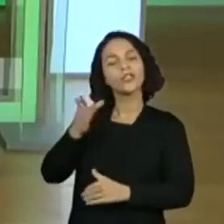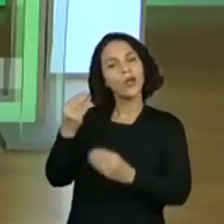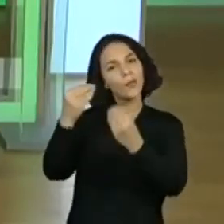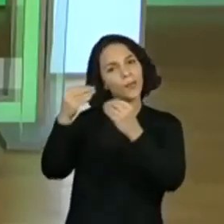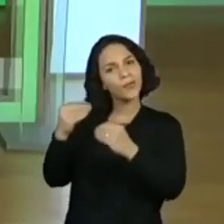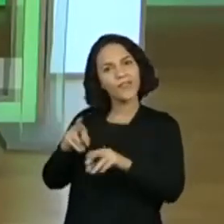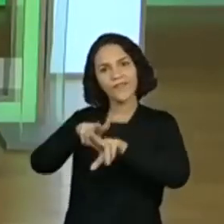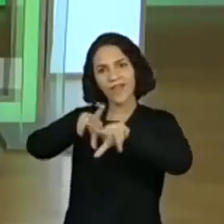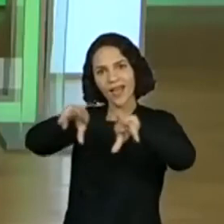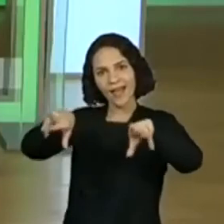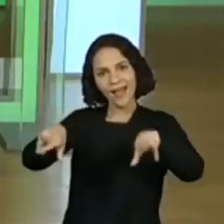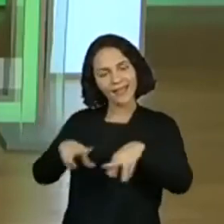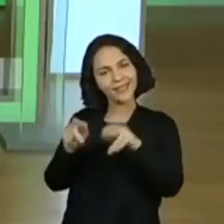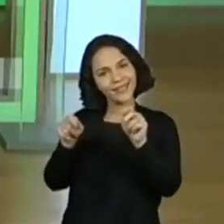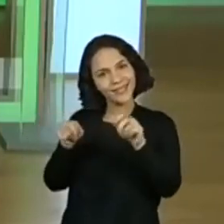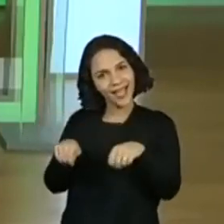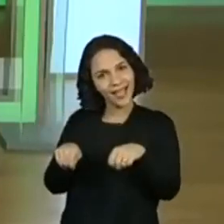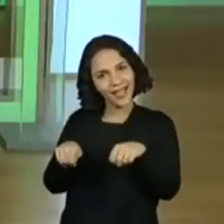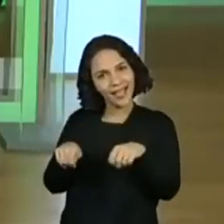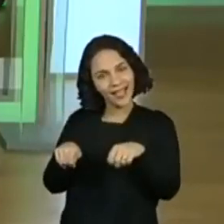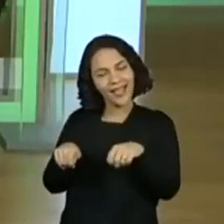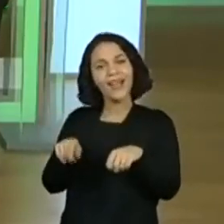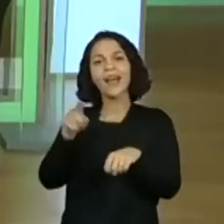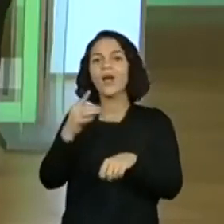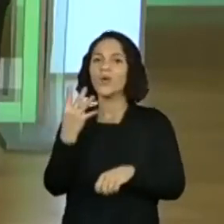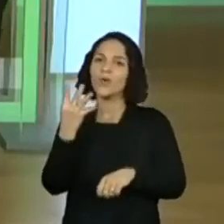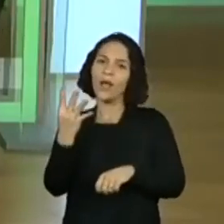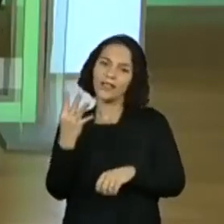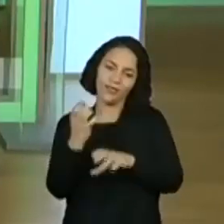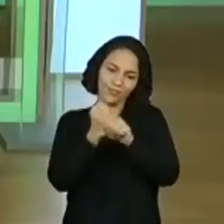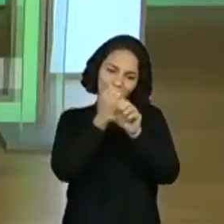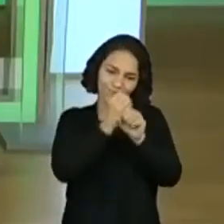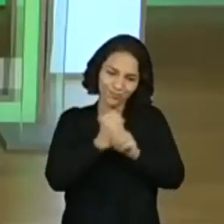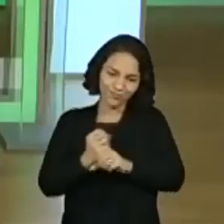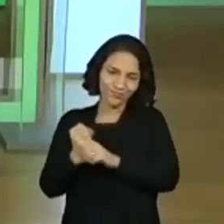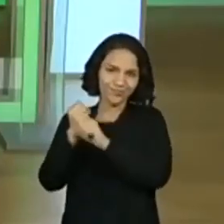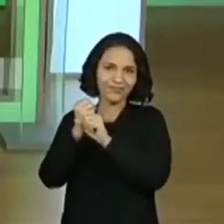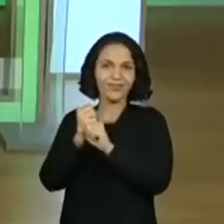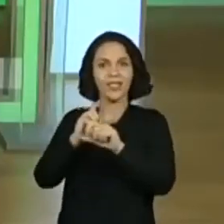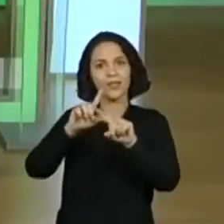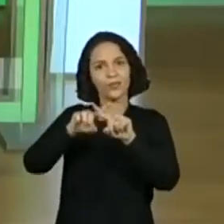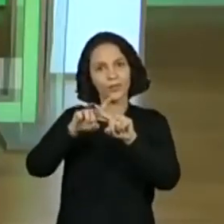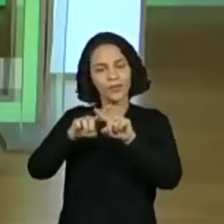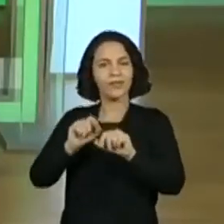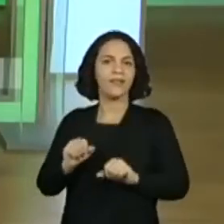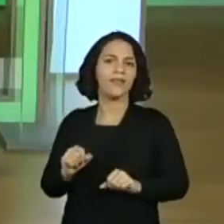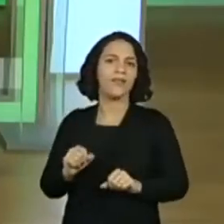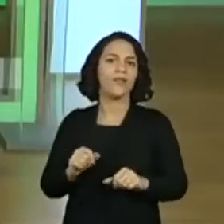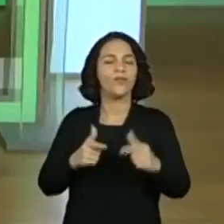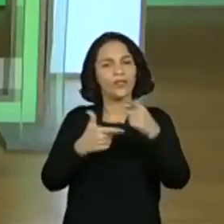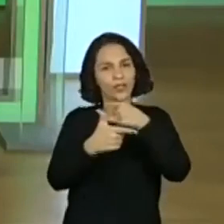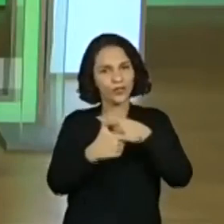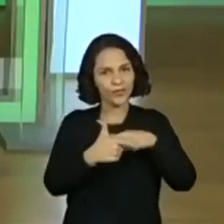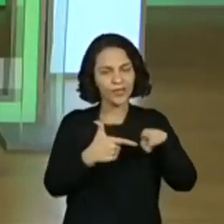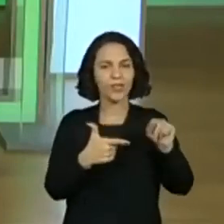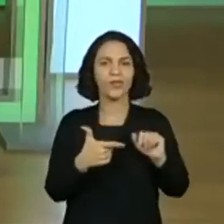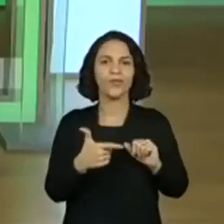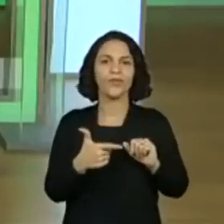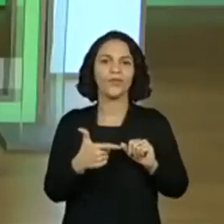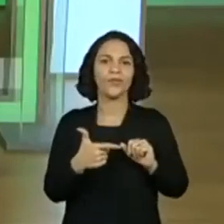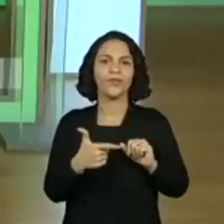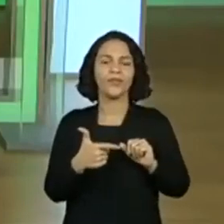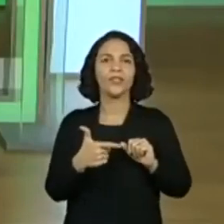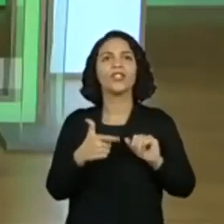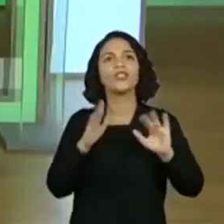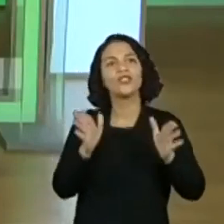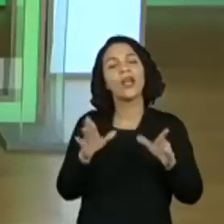diversas possibilidades com as 4 operações aí. Já usaram a multiplicação, a divisão, já usaram